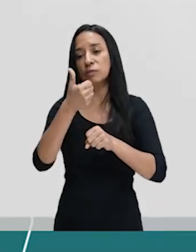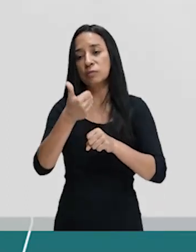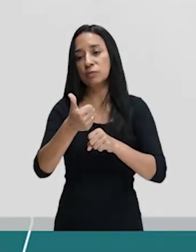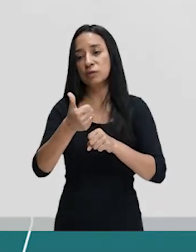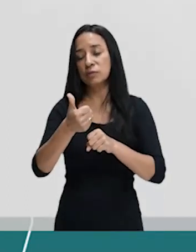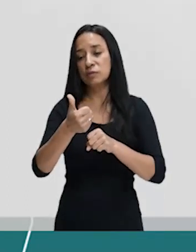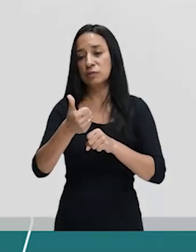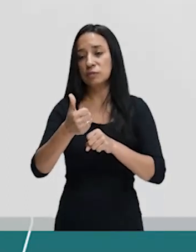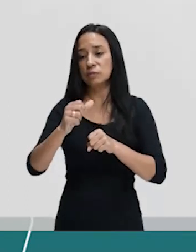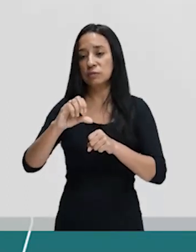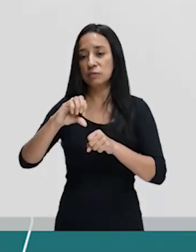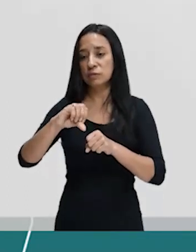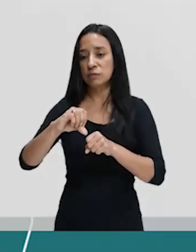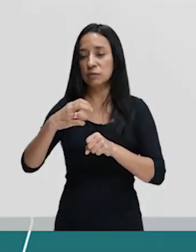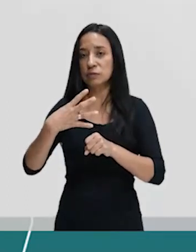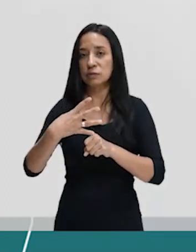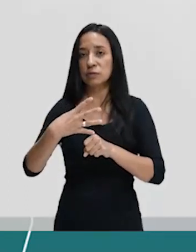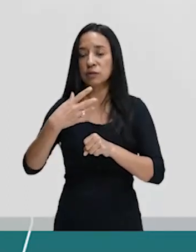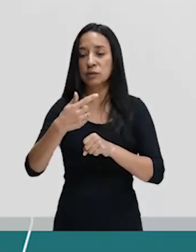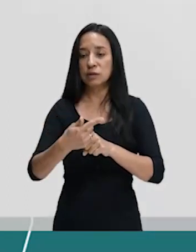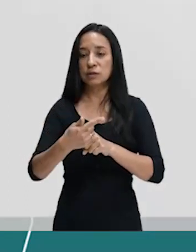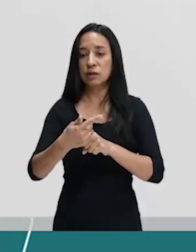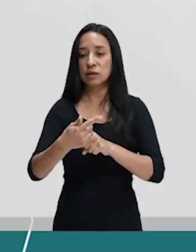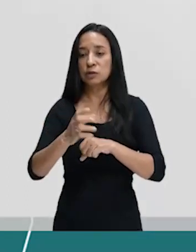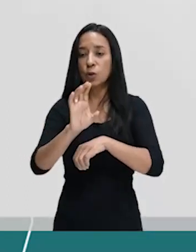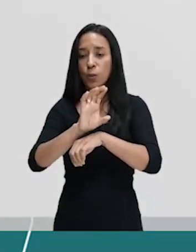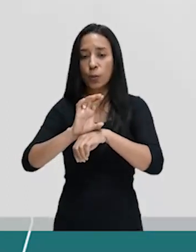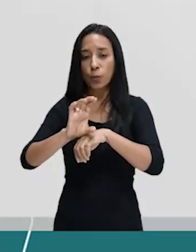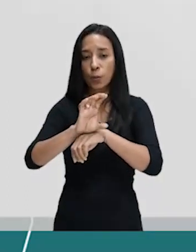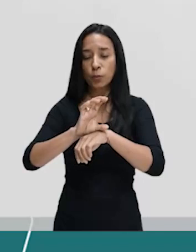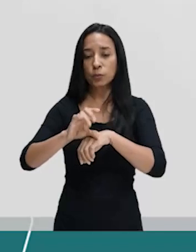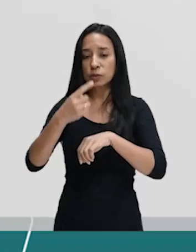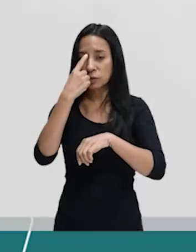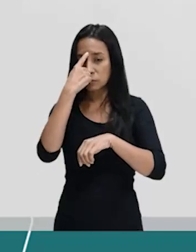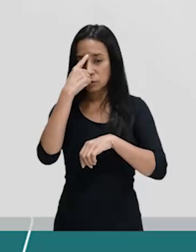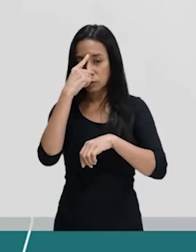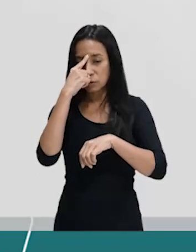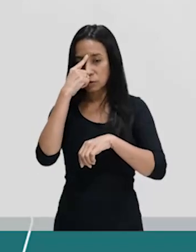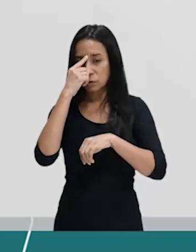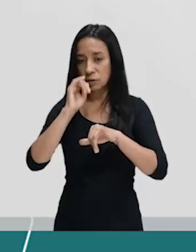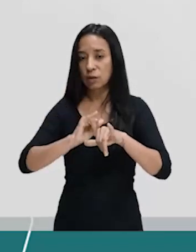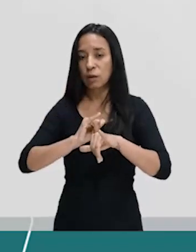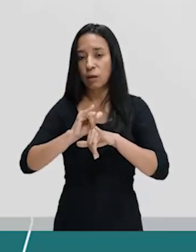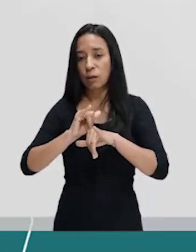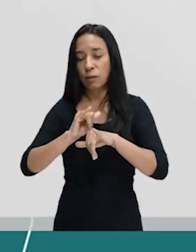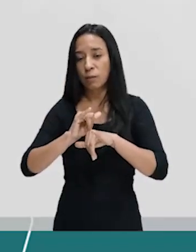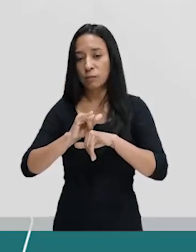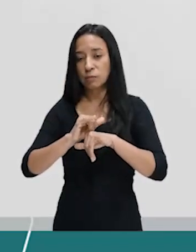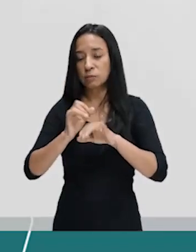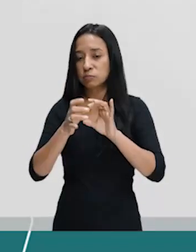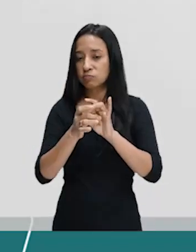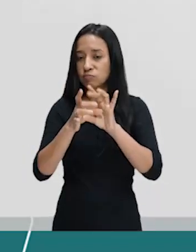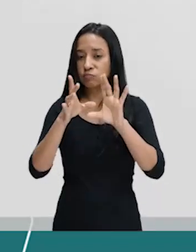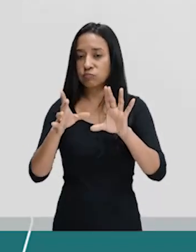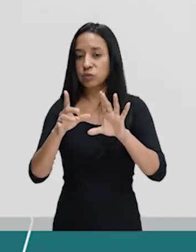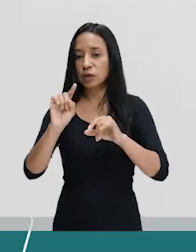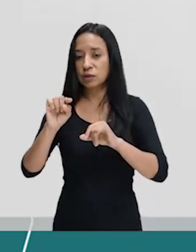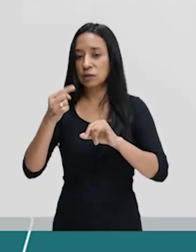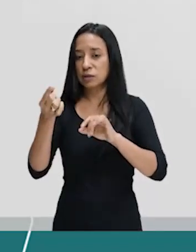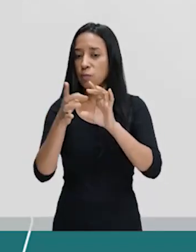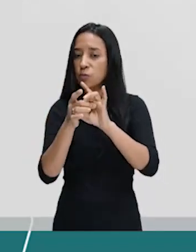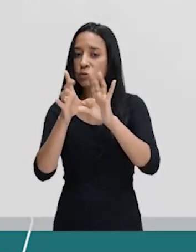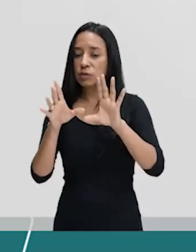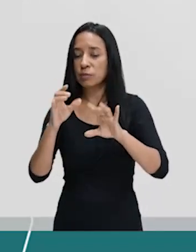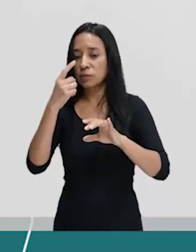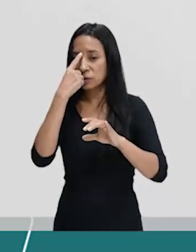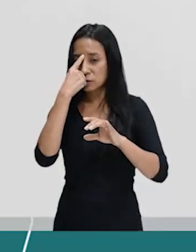tempo, né? Pela Constituição da Índia, promulgada lá depois da independência da Índia. Eles eram uma colônia do